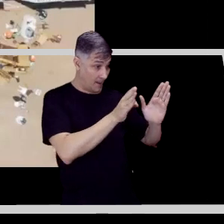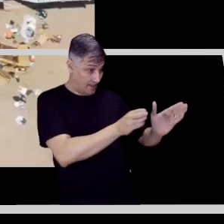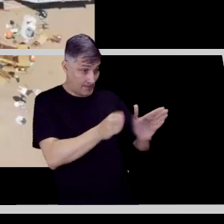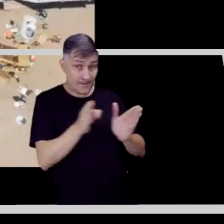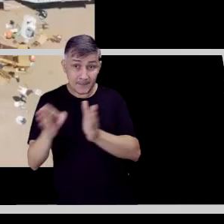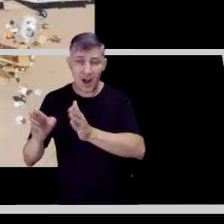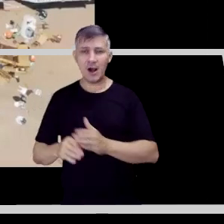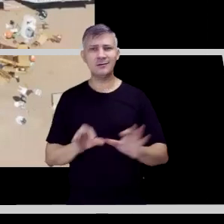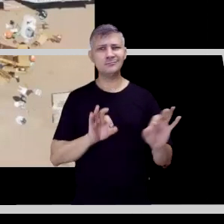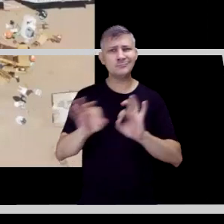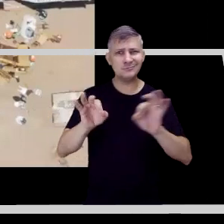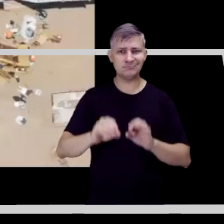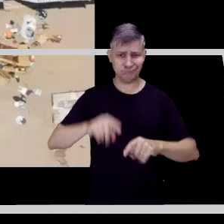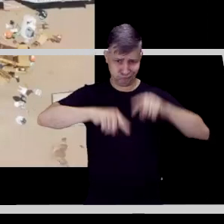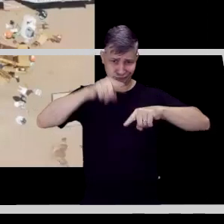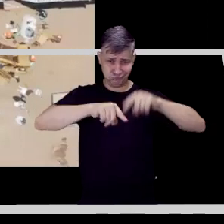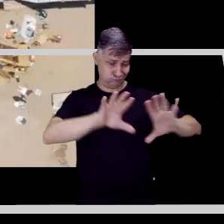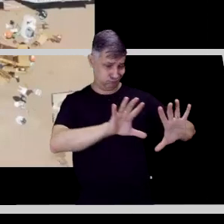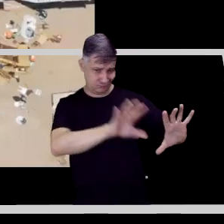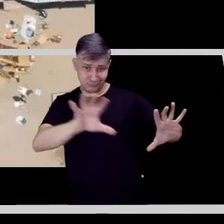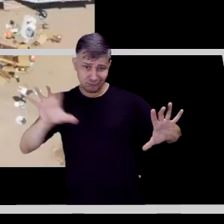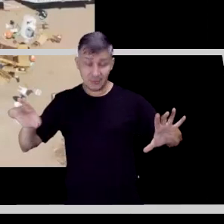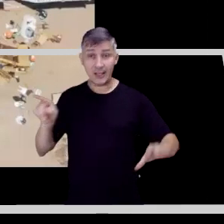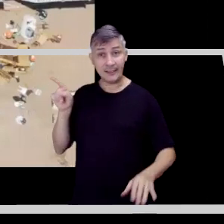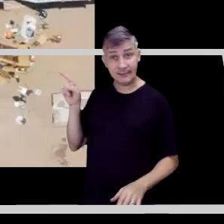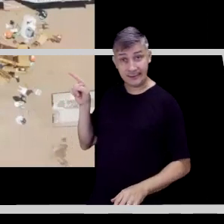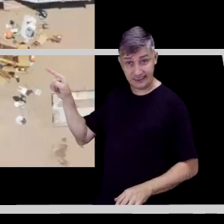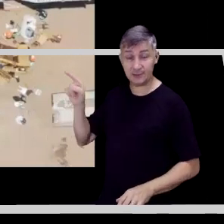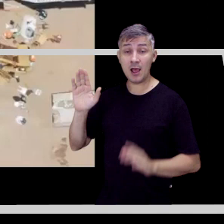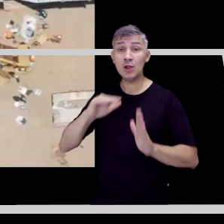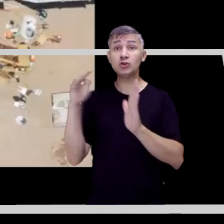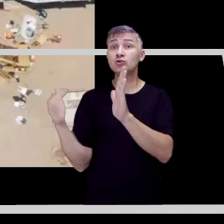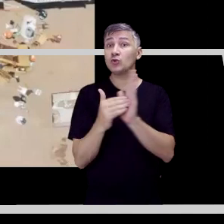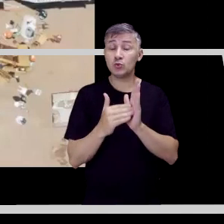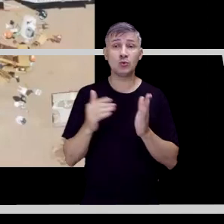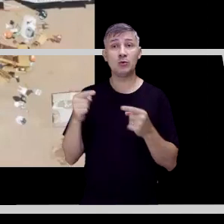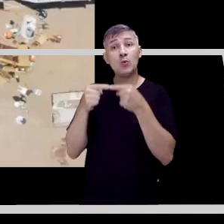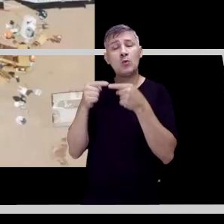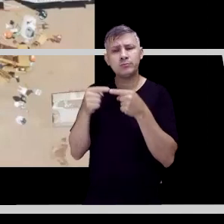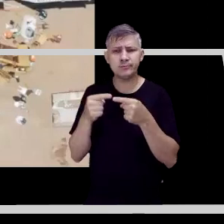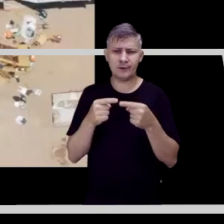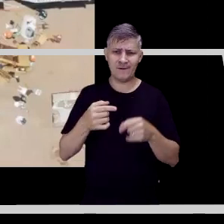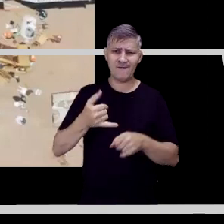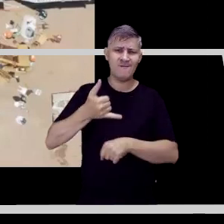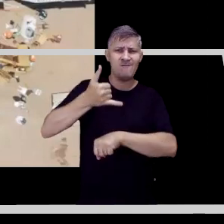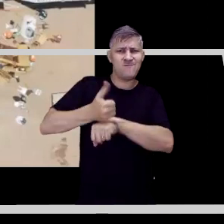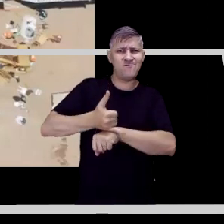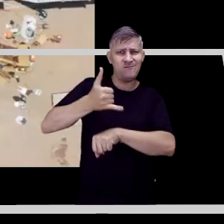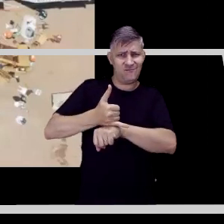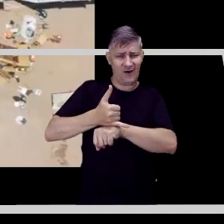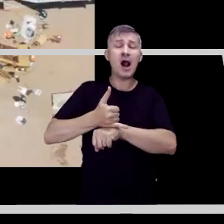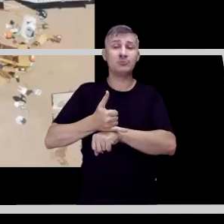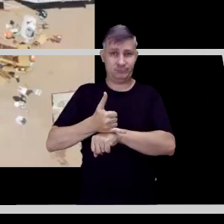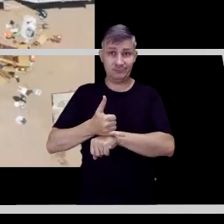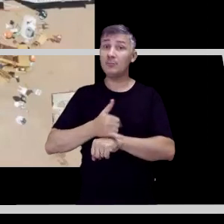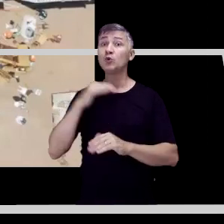aliás, digamos, de colocação das peças. Então, isso aqui, como eu disse, é todo de pré-fabricação em